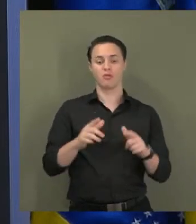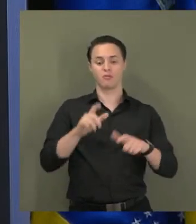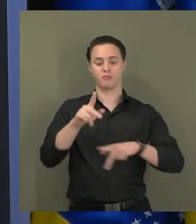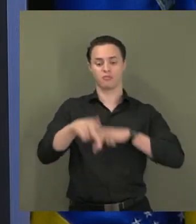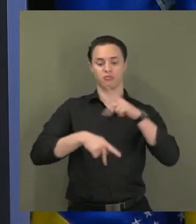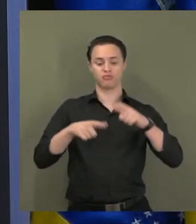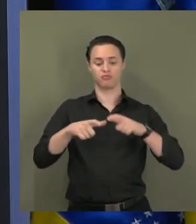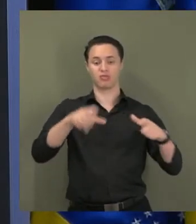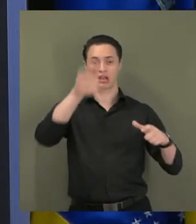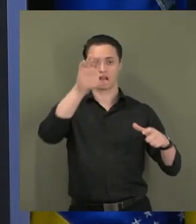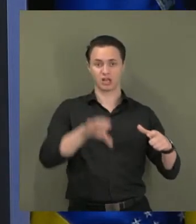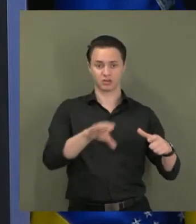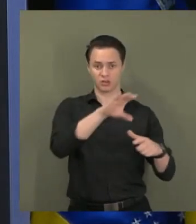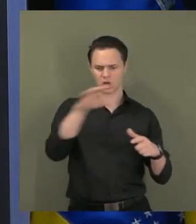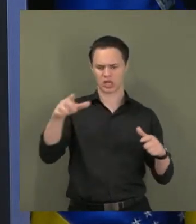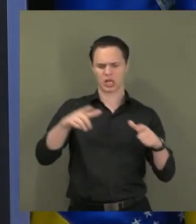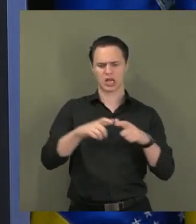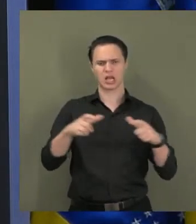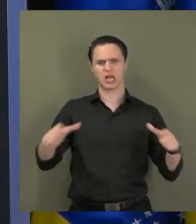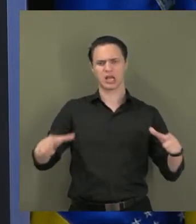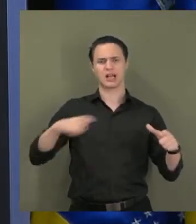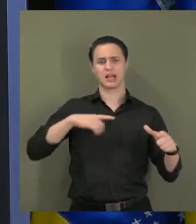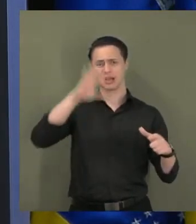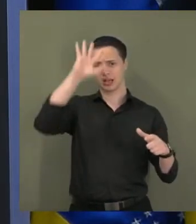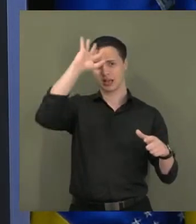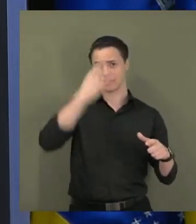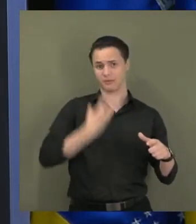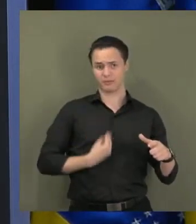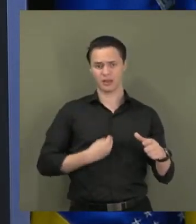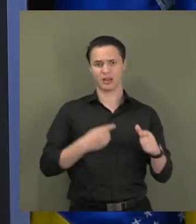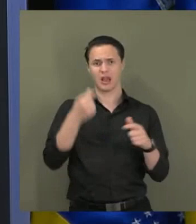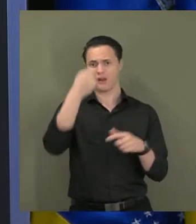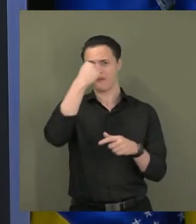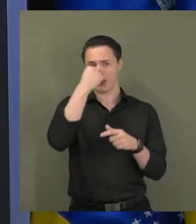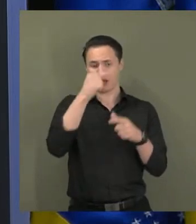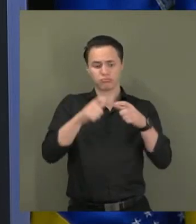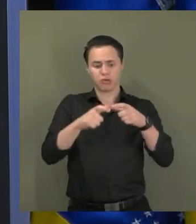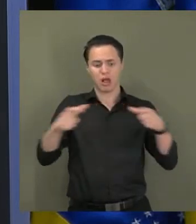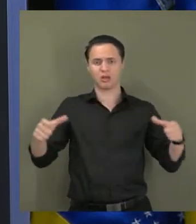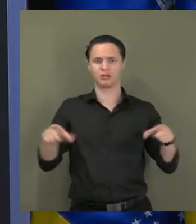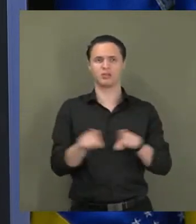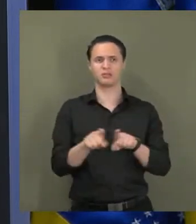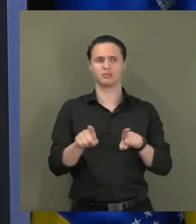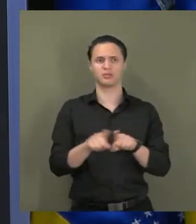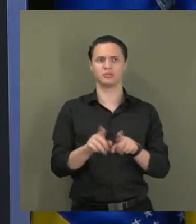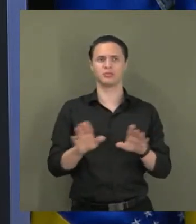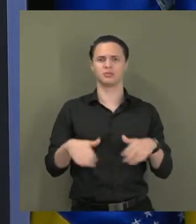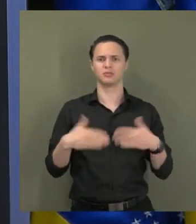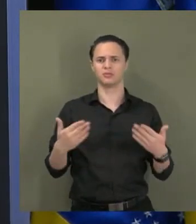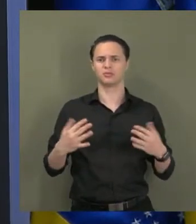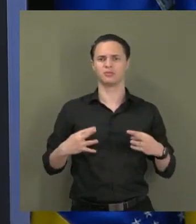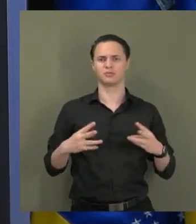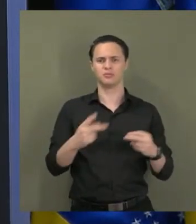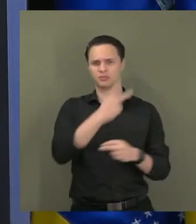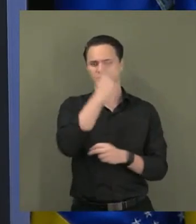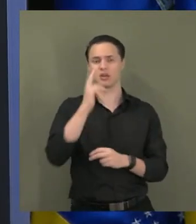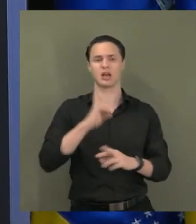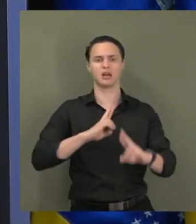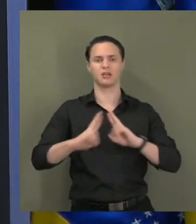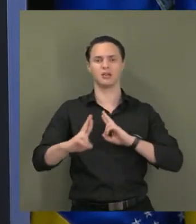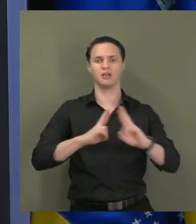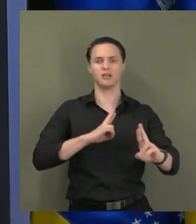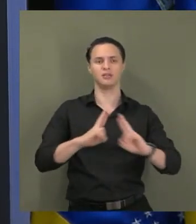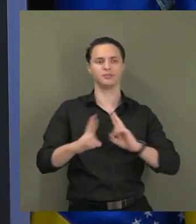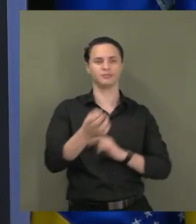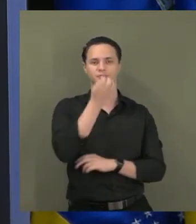nação espírita do mundo, a evangélica já chegando no primeiro do mundo. Todo mundo se relaciona bem.